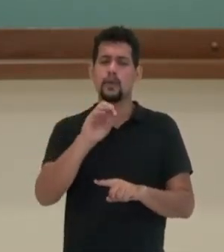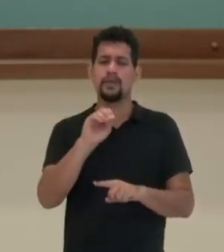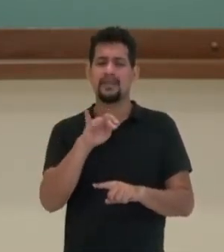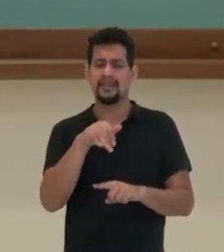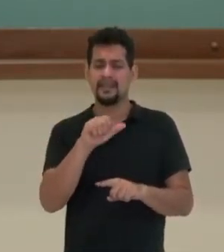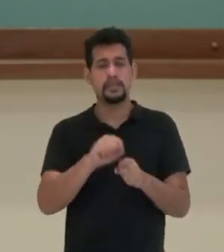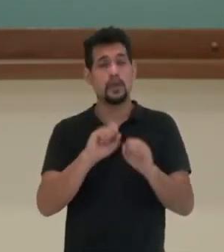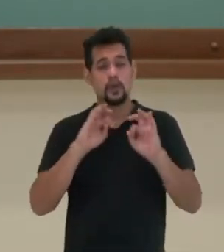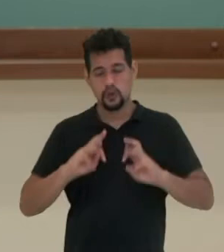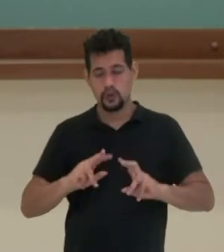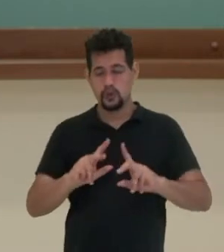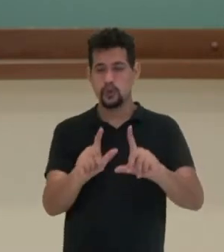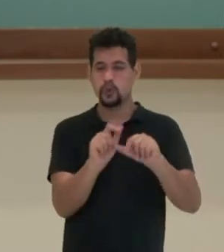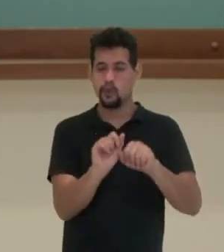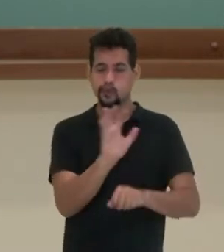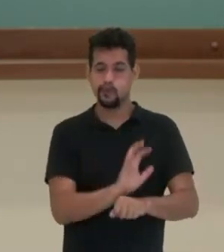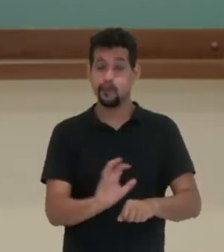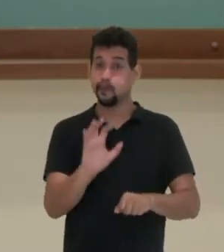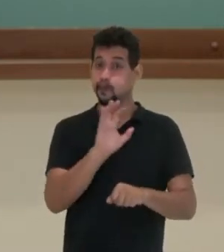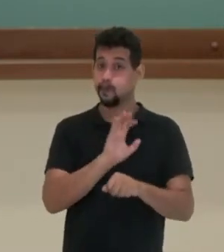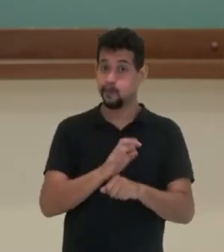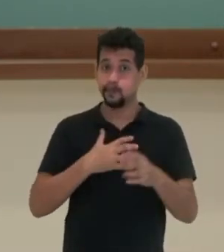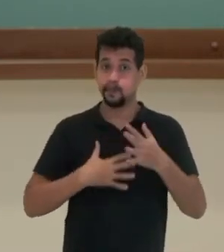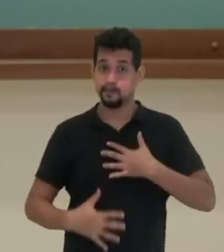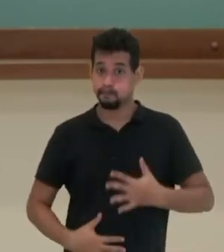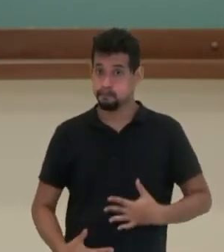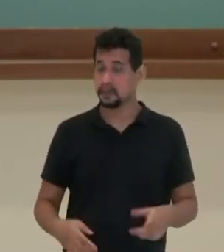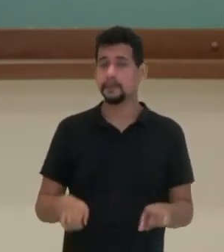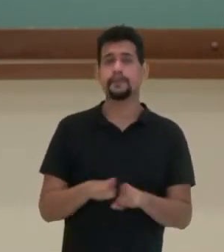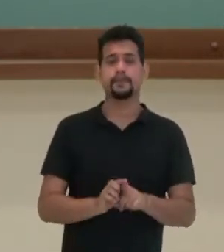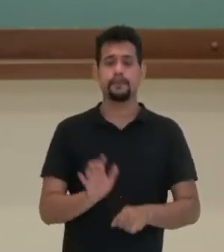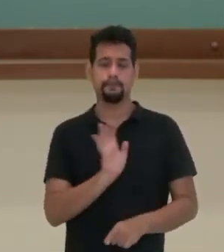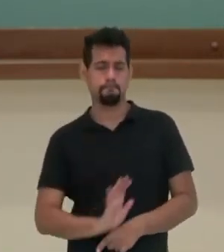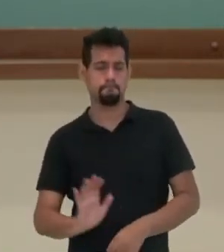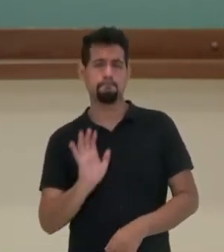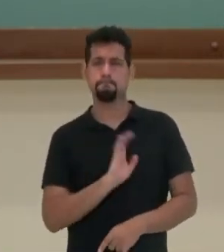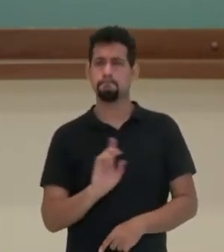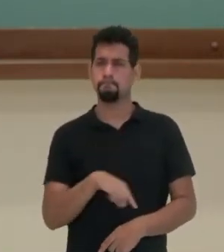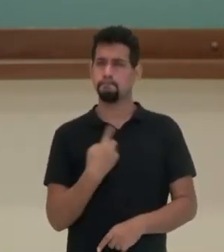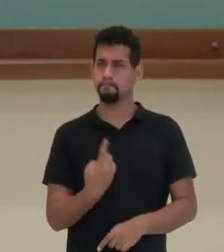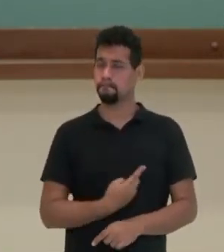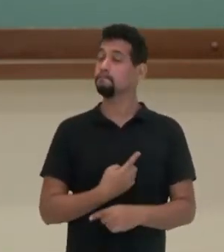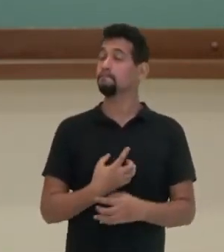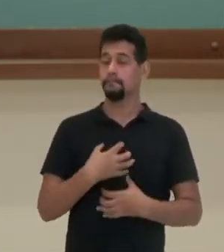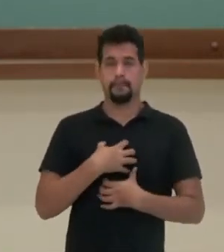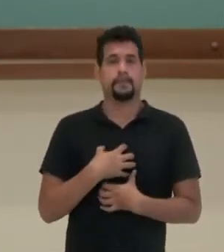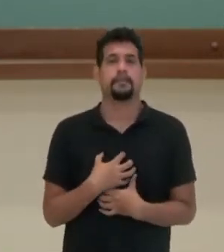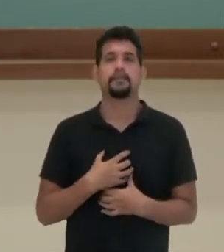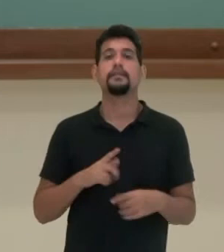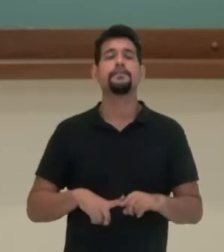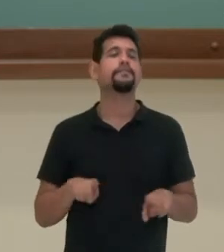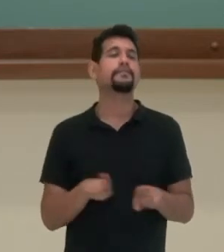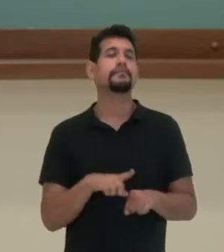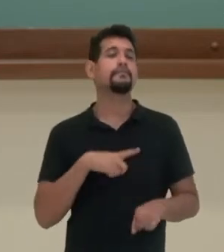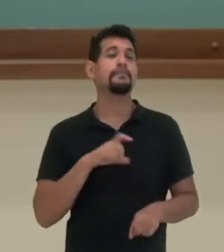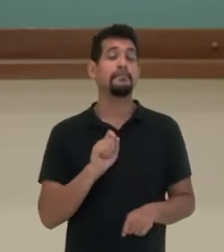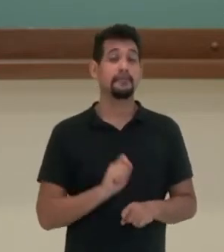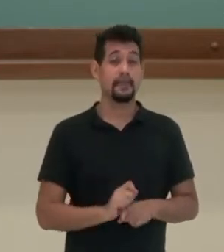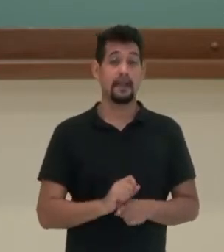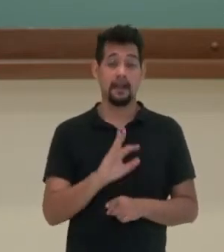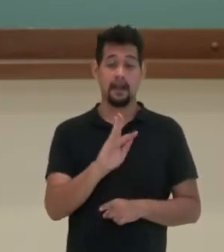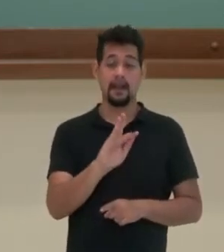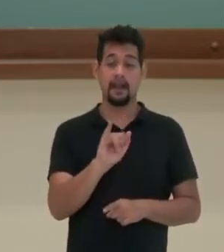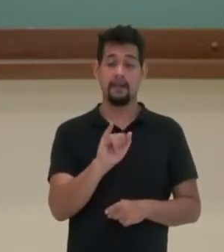preenchendo todos os espaços entre os órgãos, por exemplo, ou espaços nas nossas cavidades. E ele também é formado por